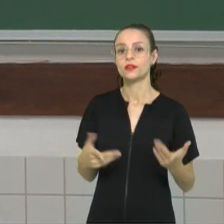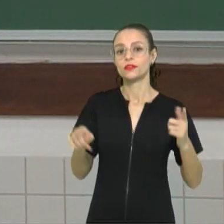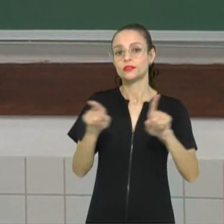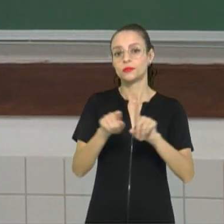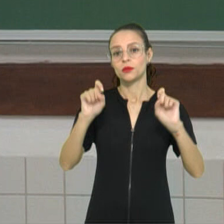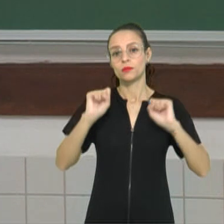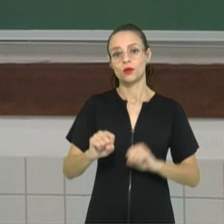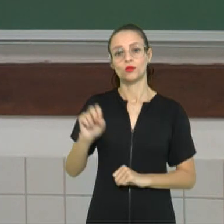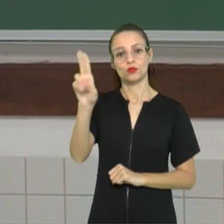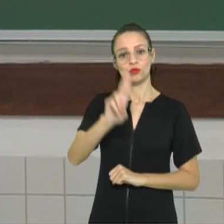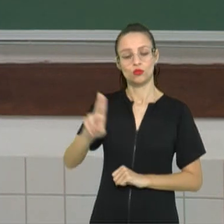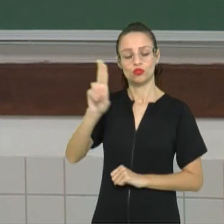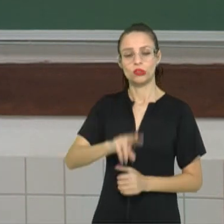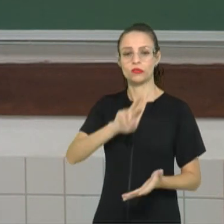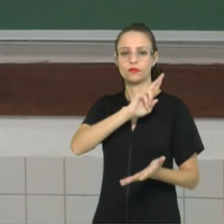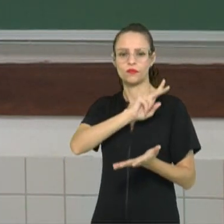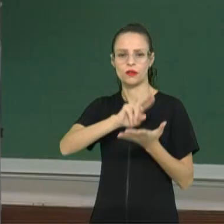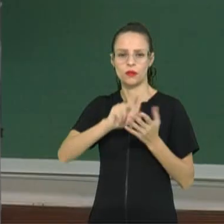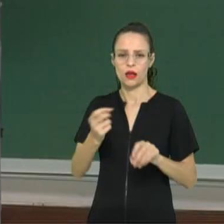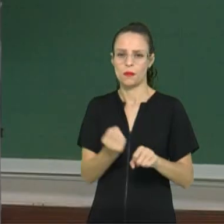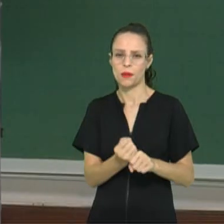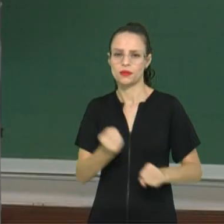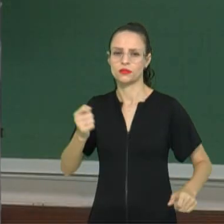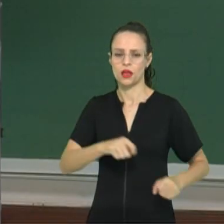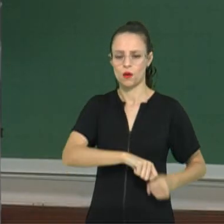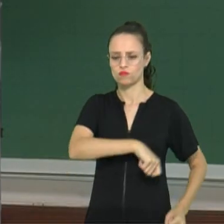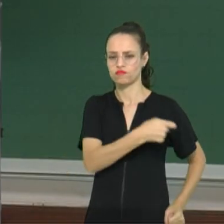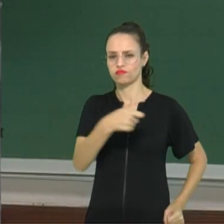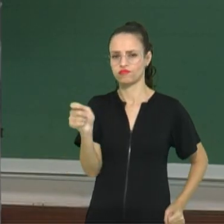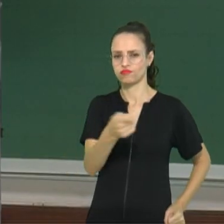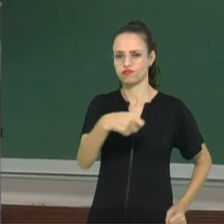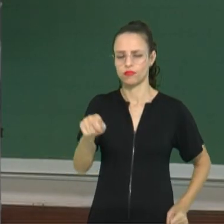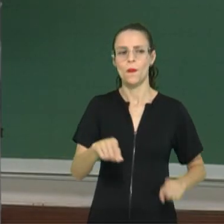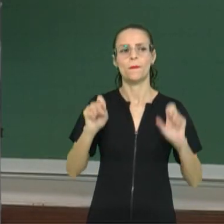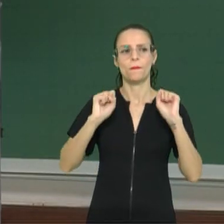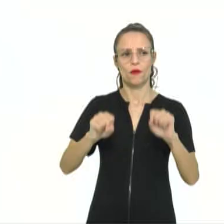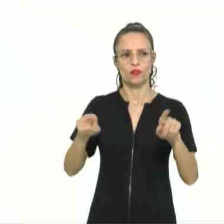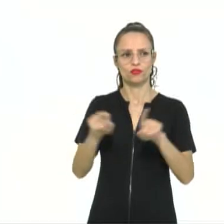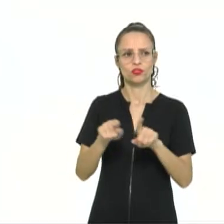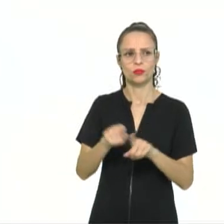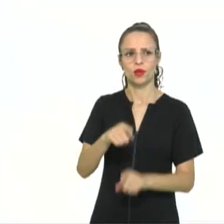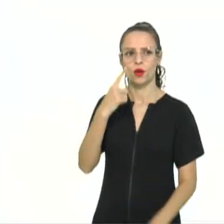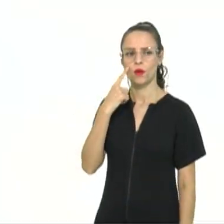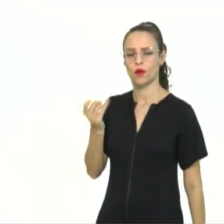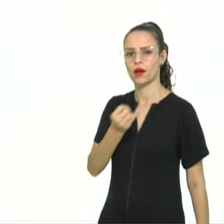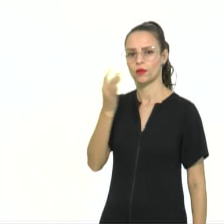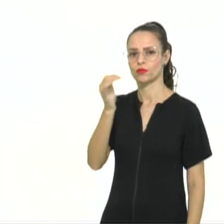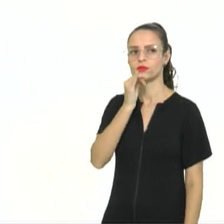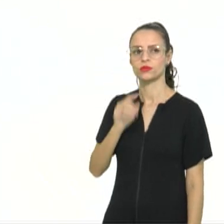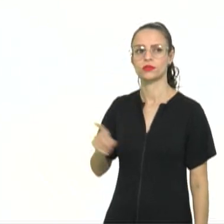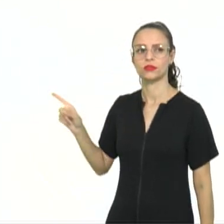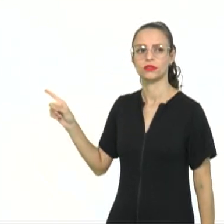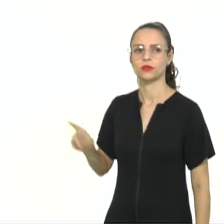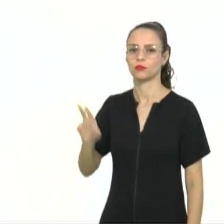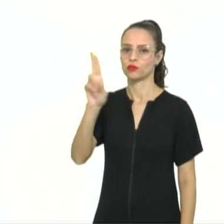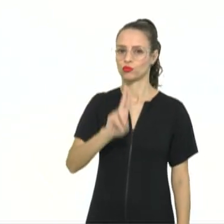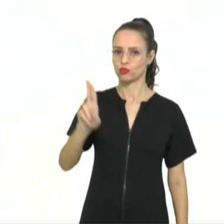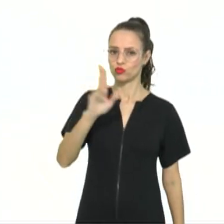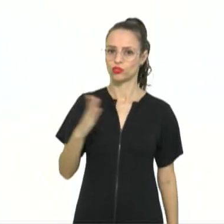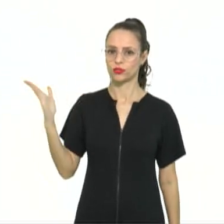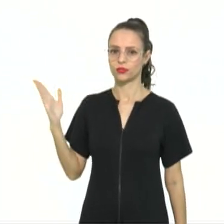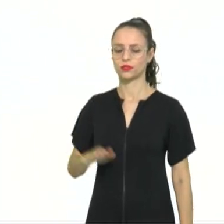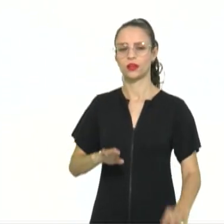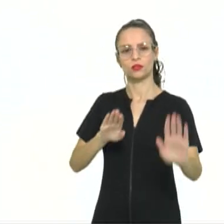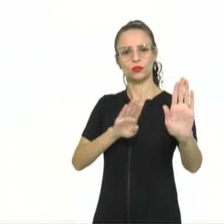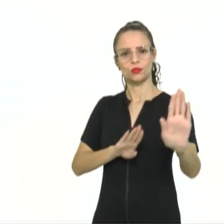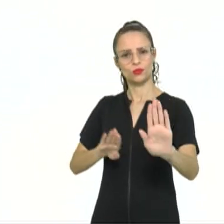pode ser utilizado armas, né, ali para a prática da modalidade. Então aqui são algumas armas que são utilizadas dentro do Kung